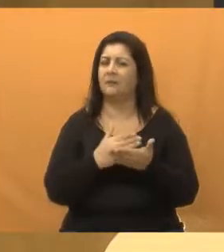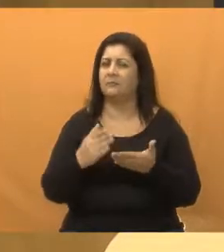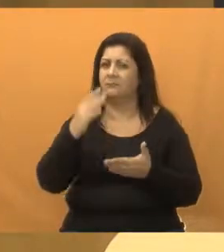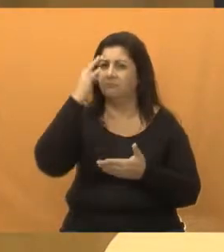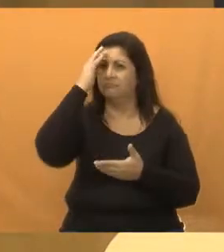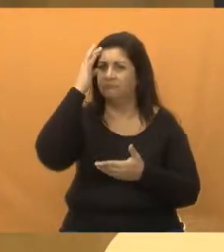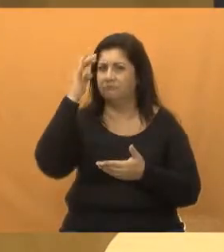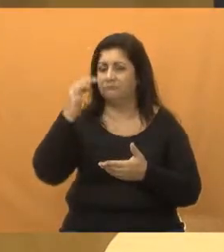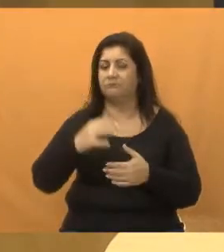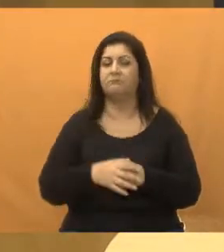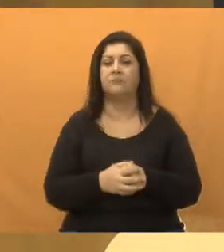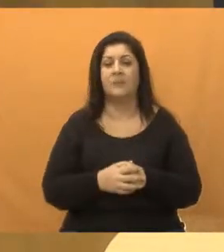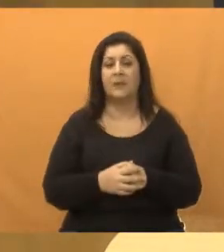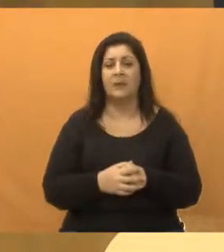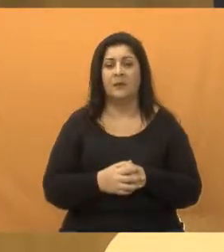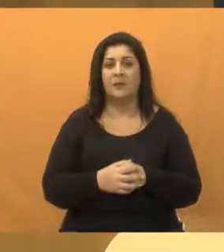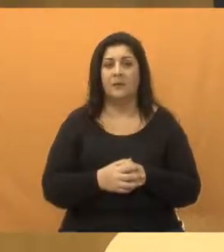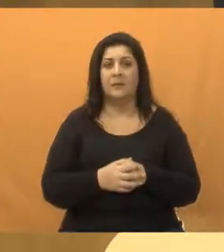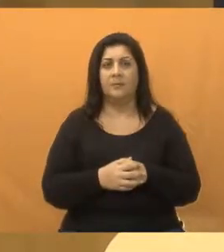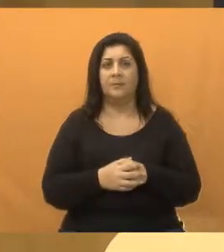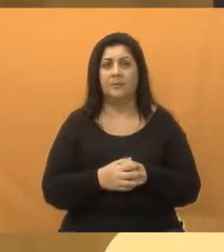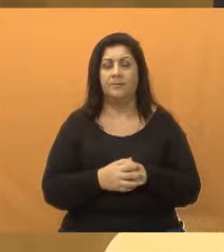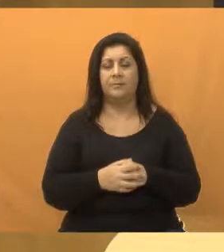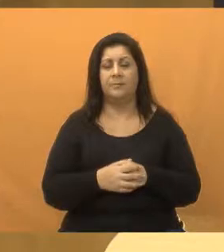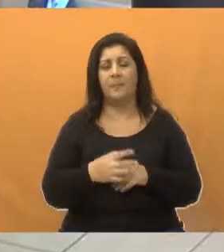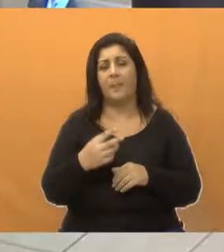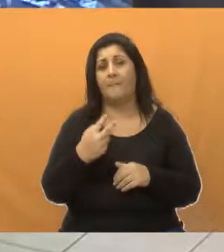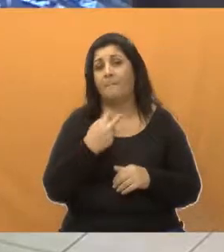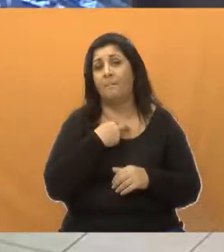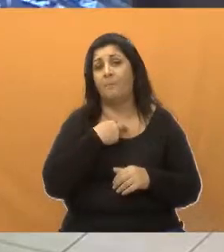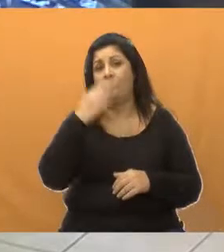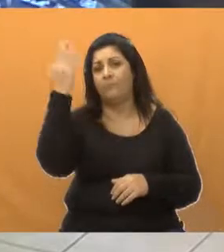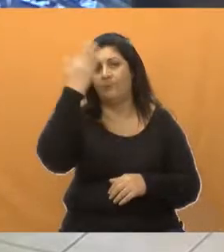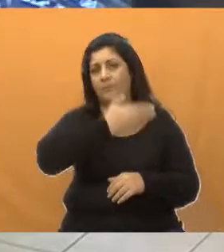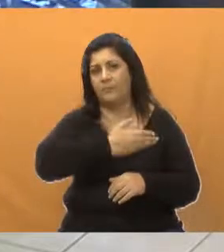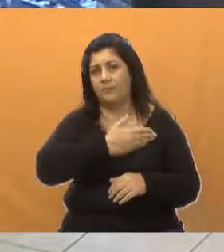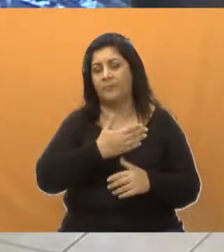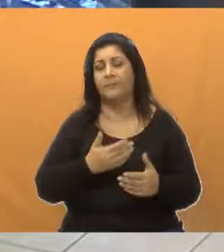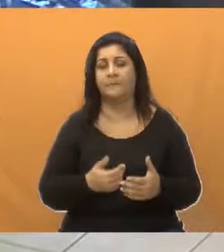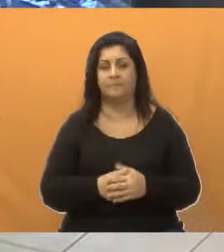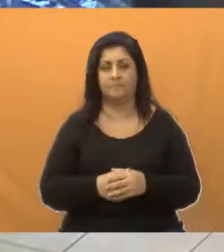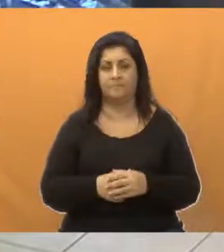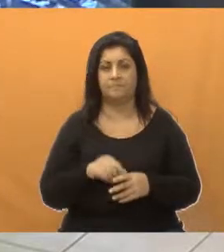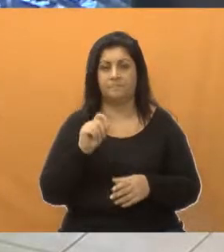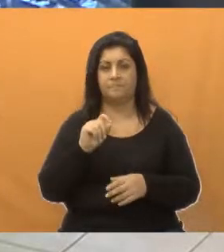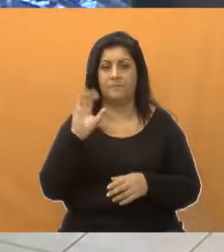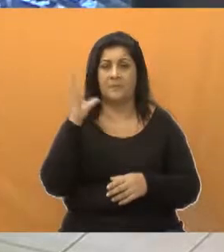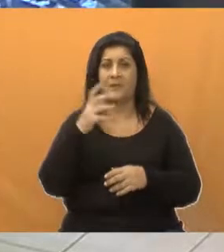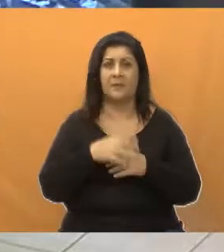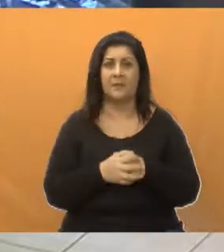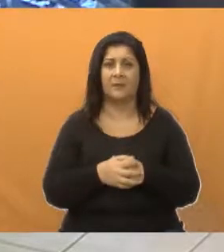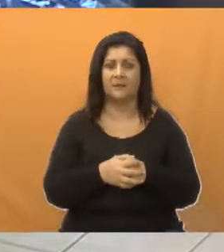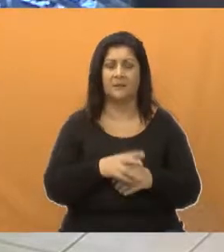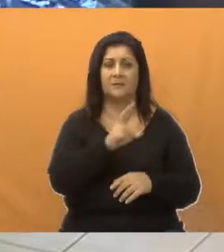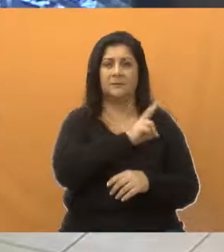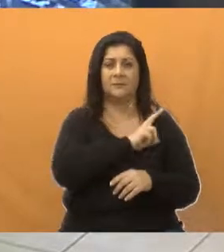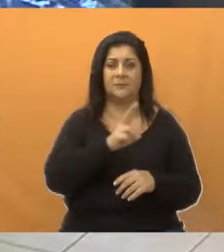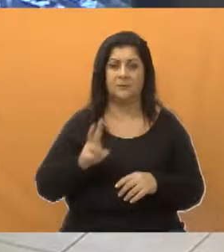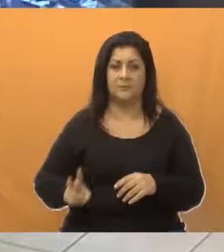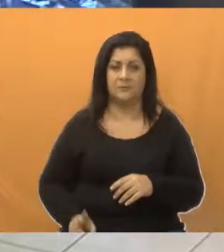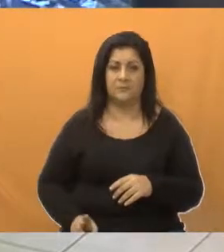imaginar, né? Não posso provar isso, lógico, até porque o que acontece? Nós,